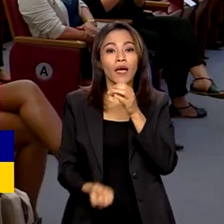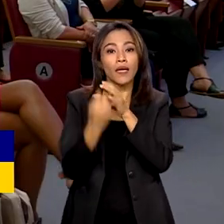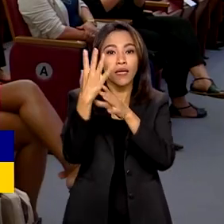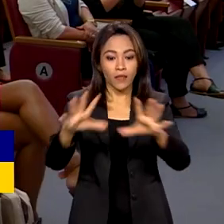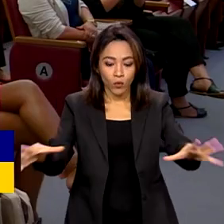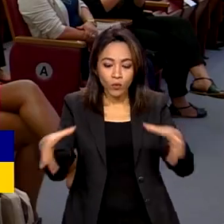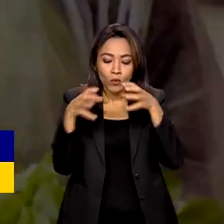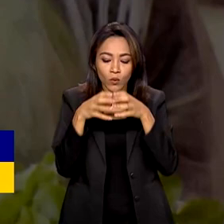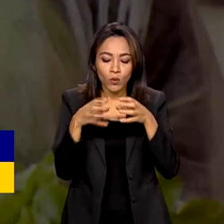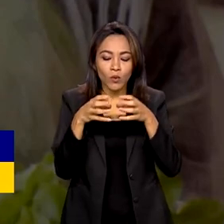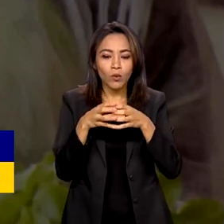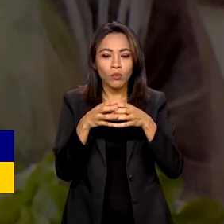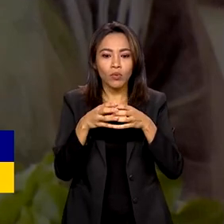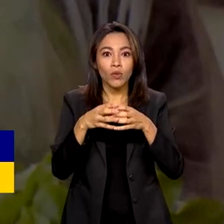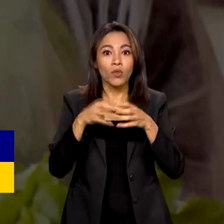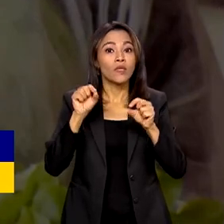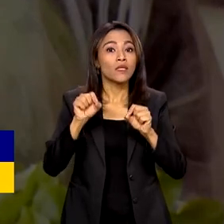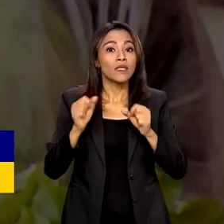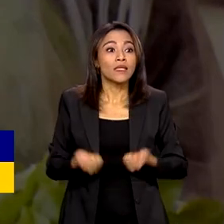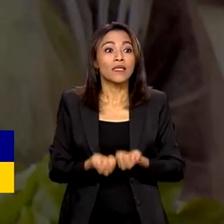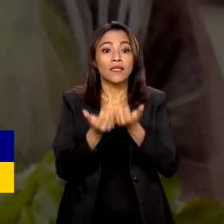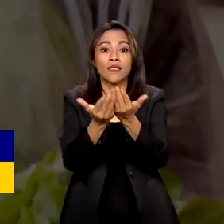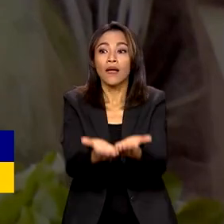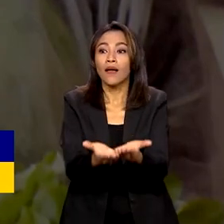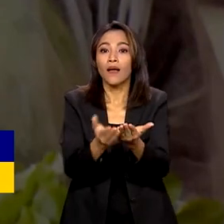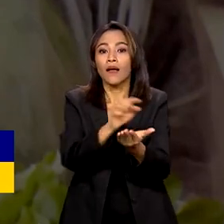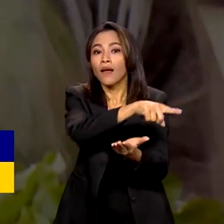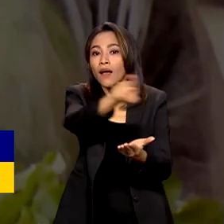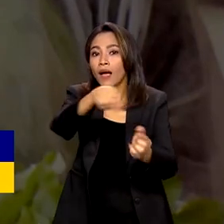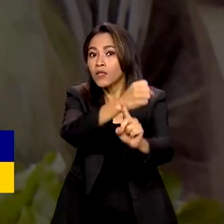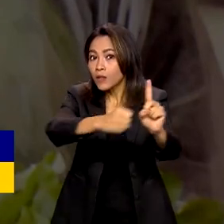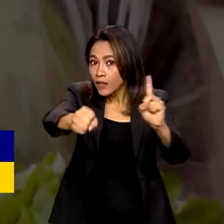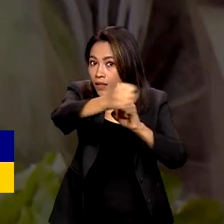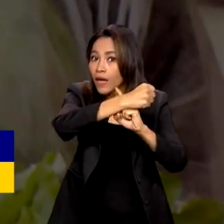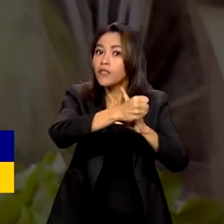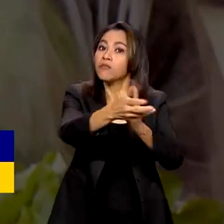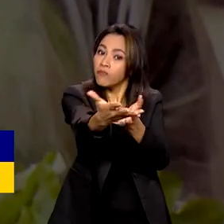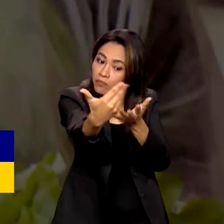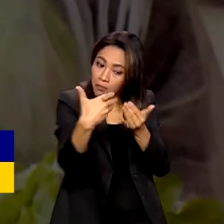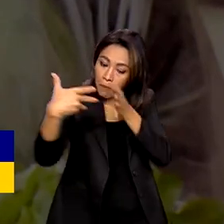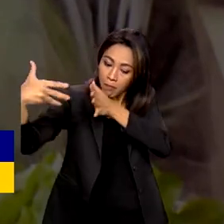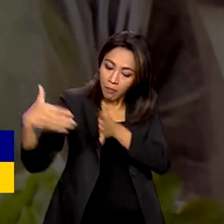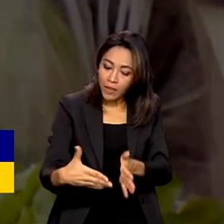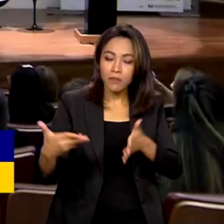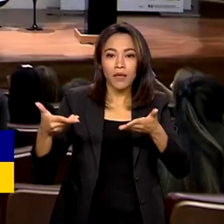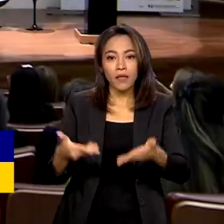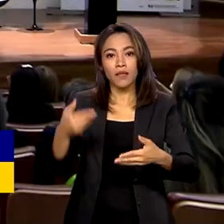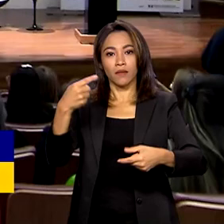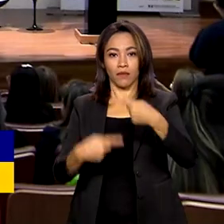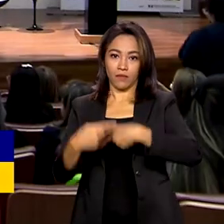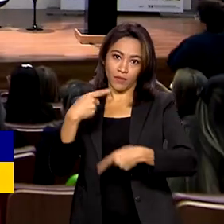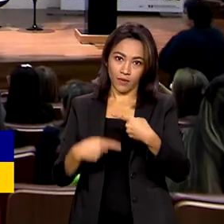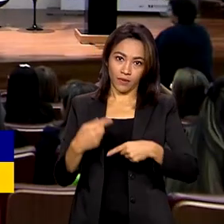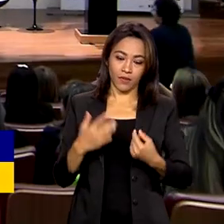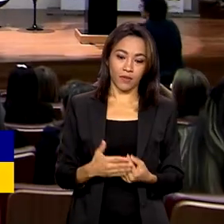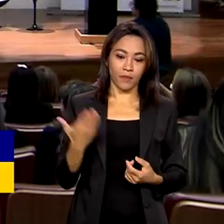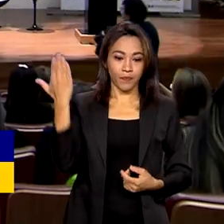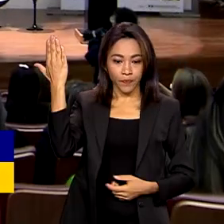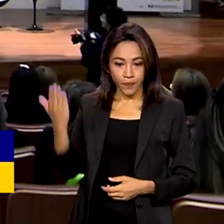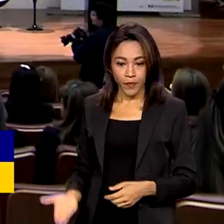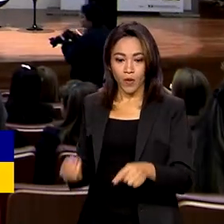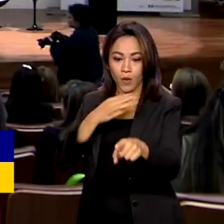gestor da alimentação escolar que dá a sociedade civil a chance de participar dos rumos dessa política pública o ministro da educação